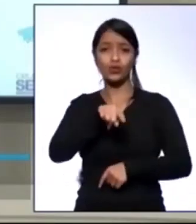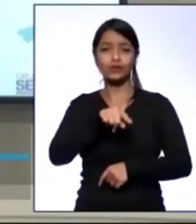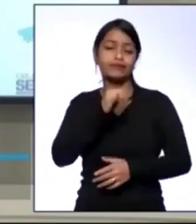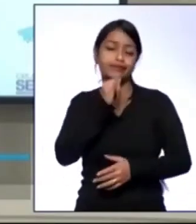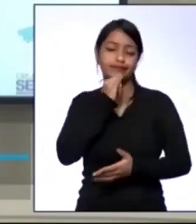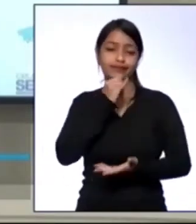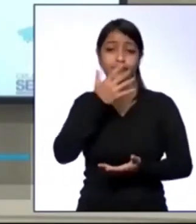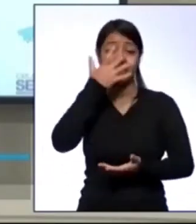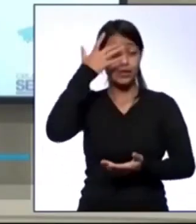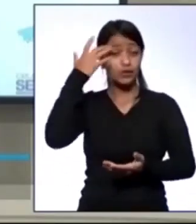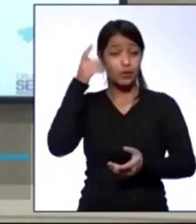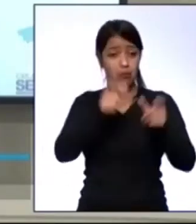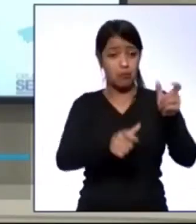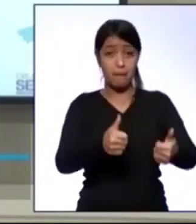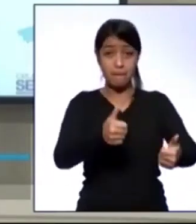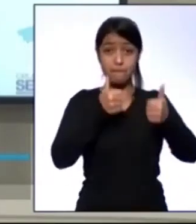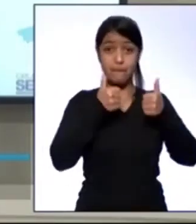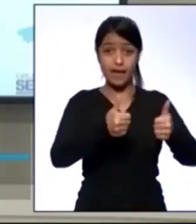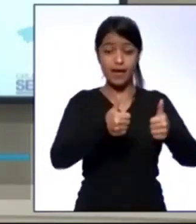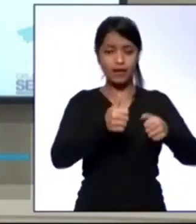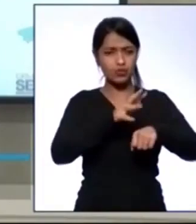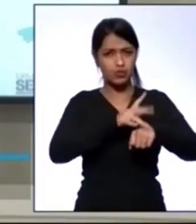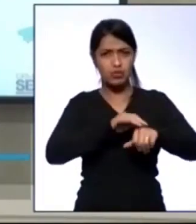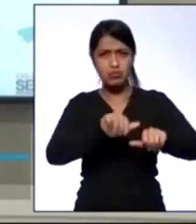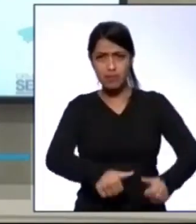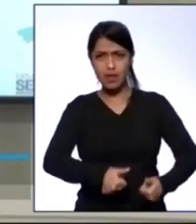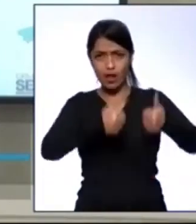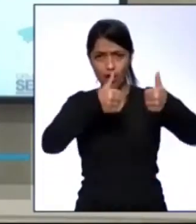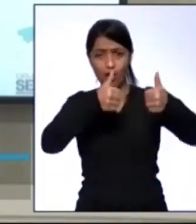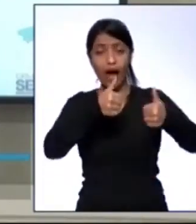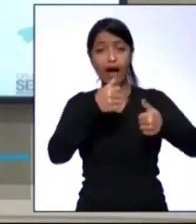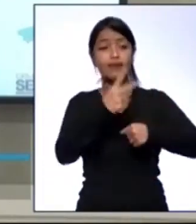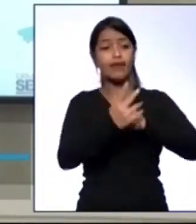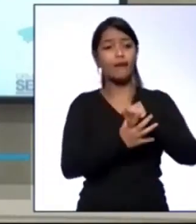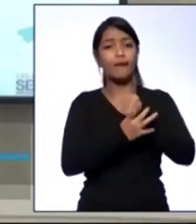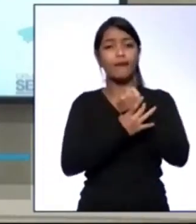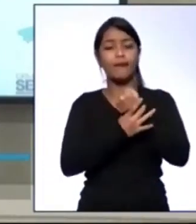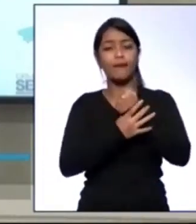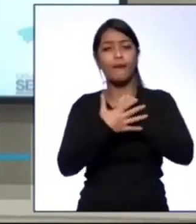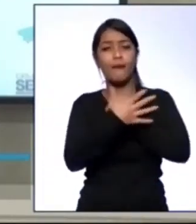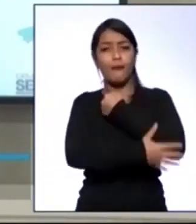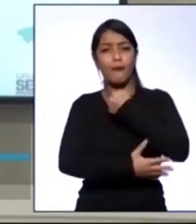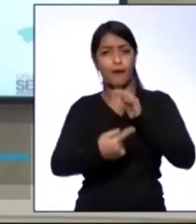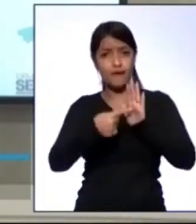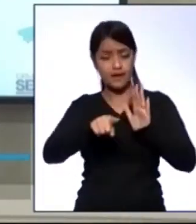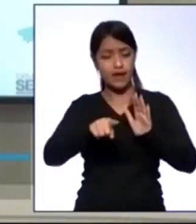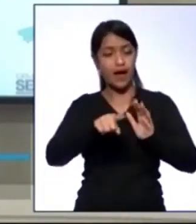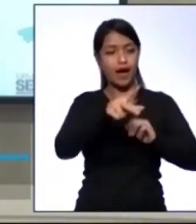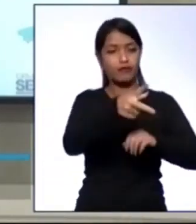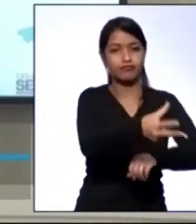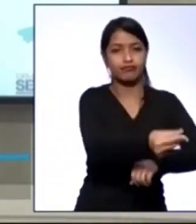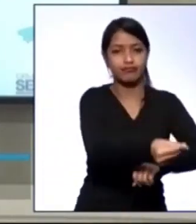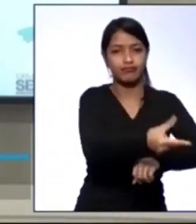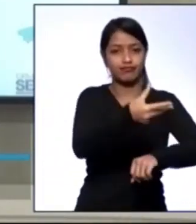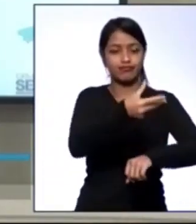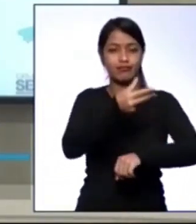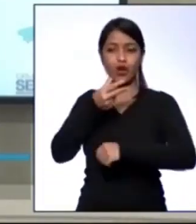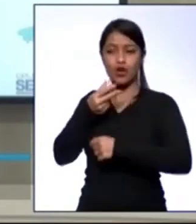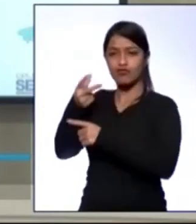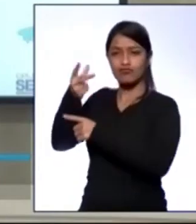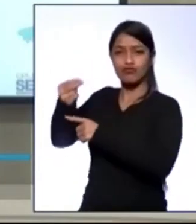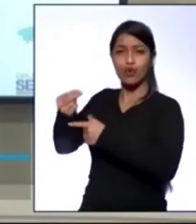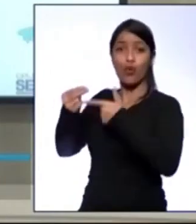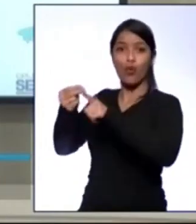que estavam melhorando de várias doenças para tentar tratar pessoas que estavam em casos graves da mesma doença. Vou dar um